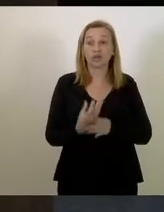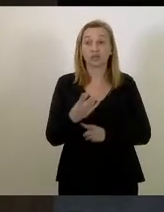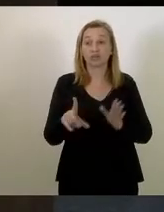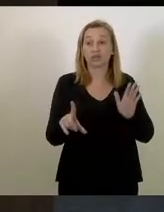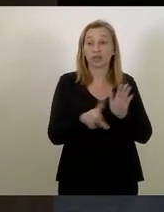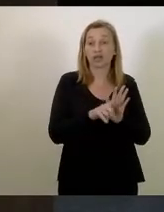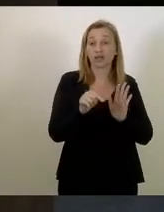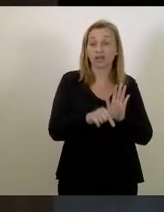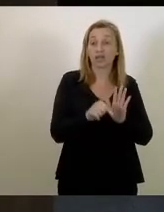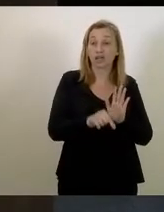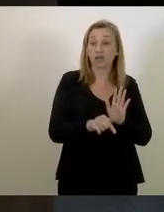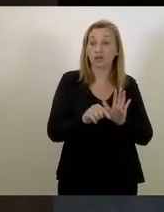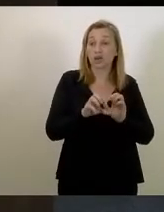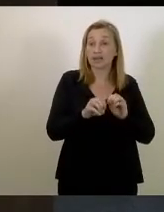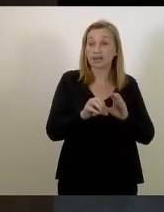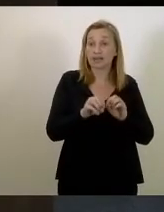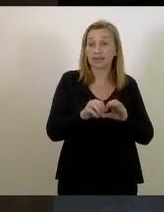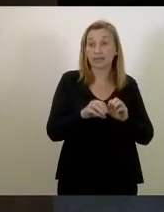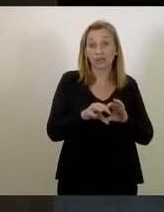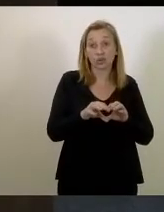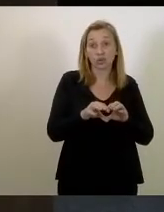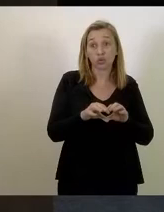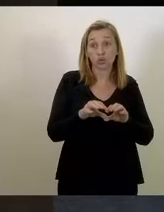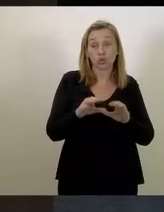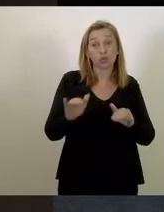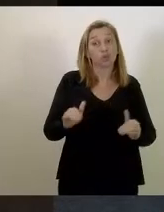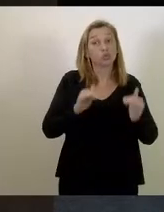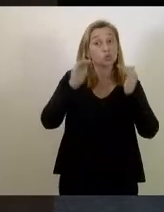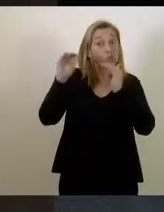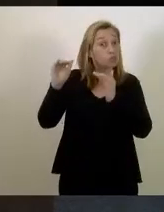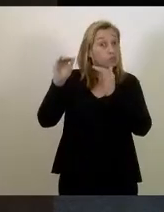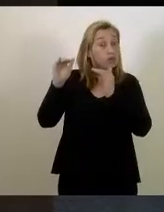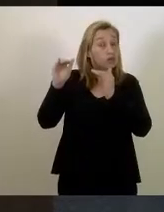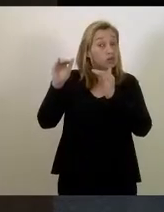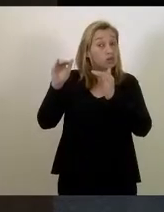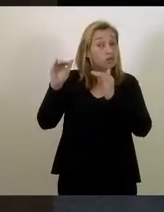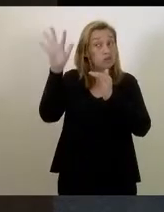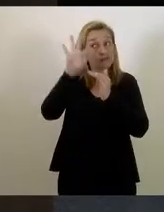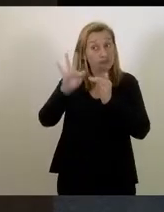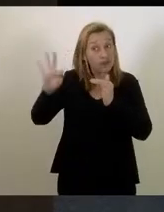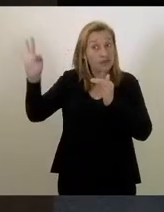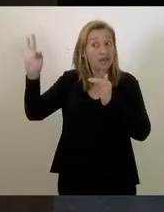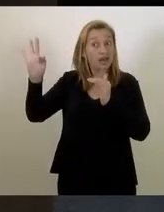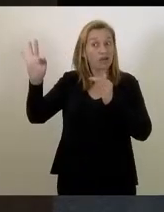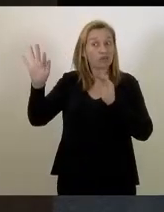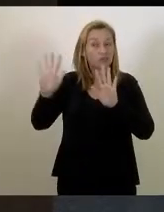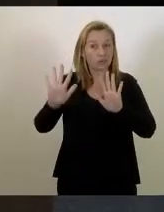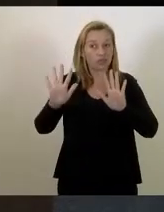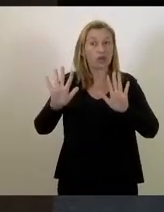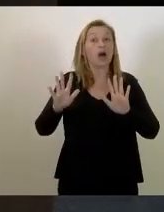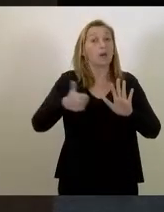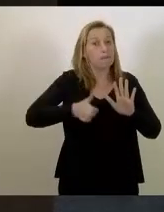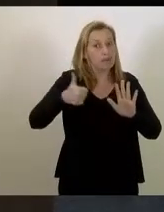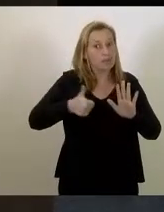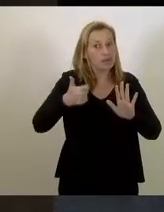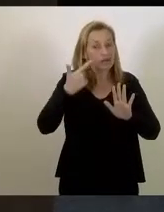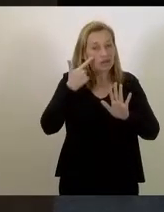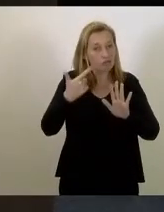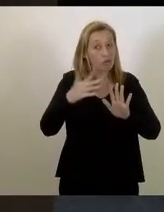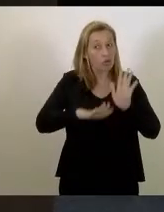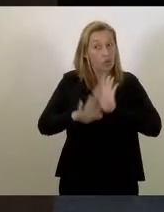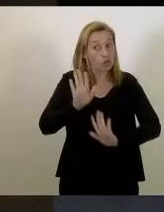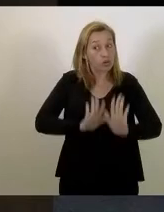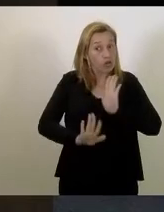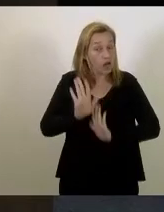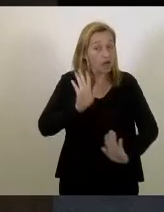sobre o ensino superior que envolva instituições federais enfim então primeiro temos que ter um certo cuidado